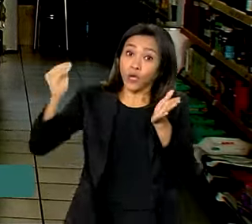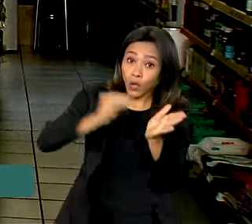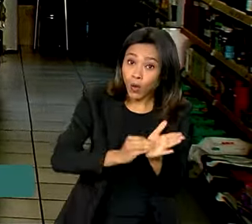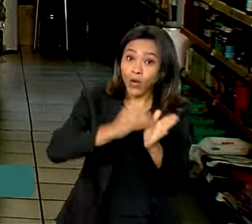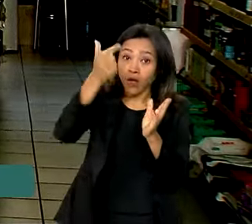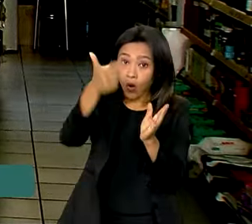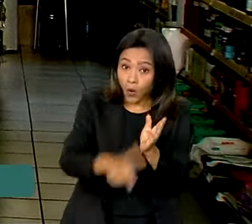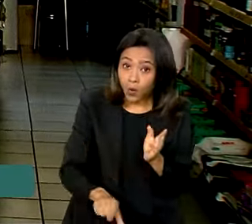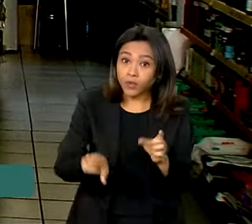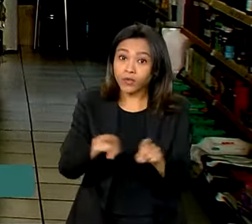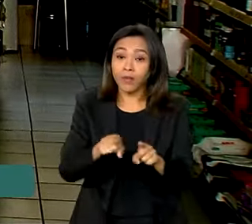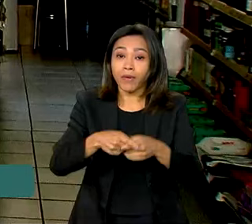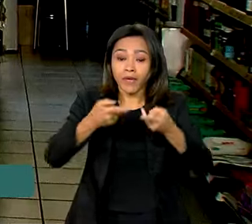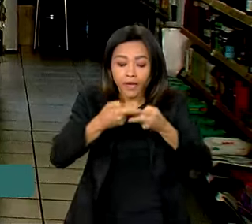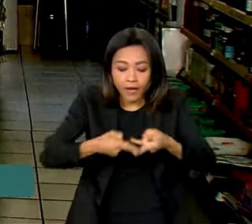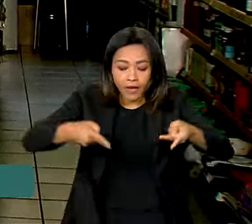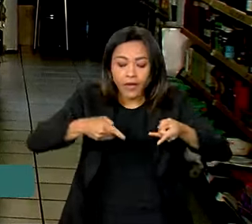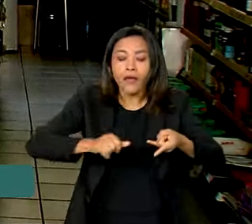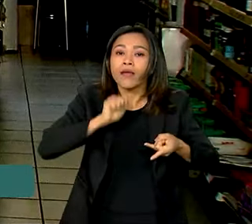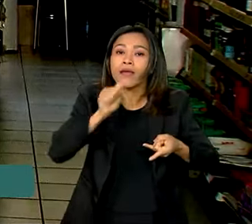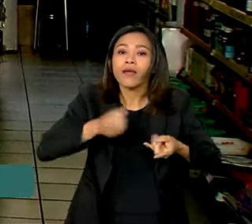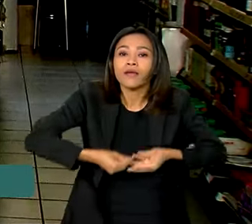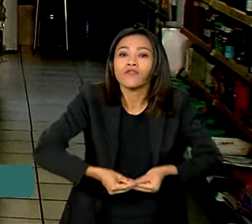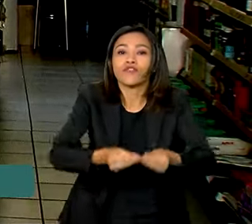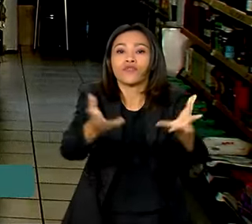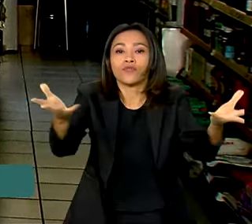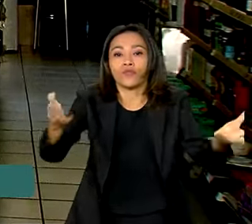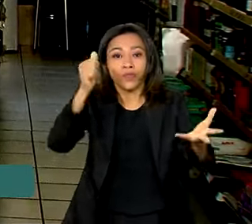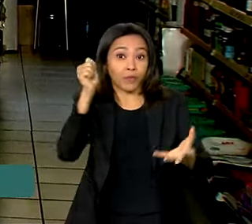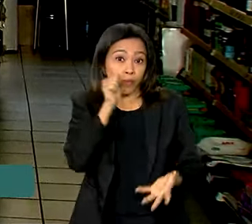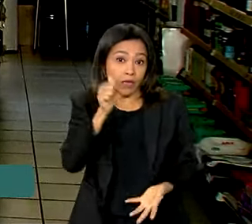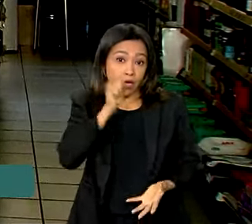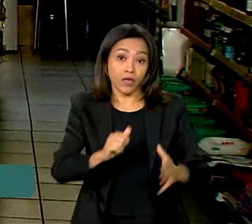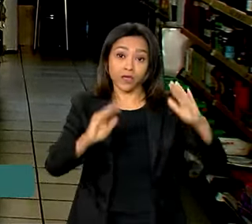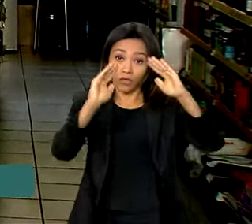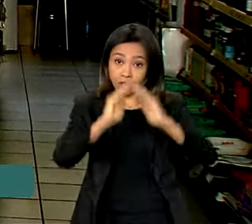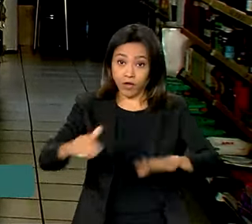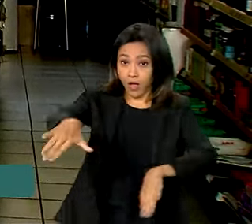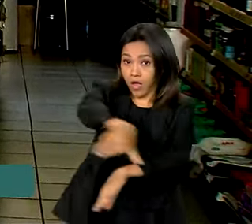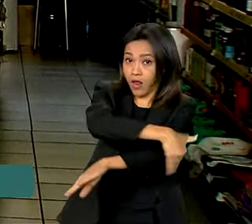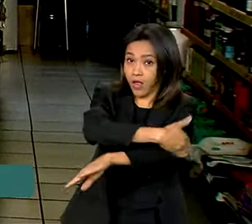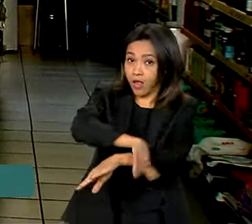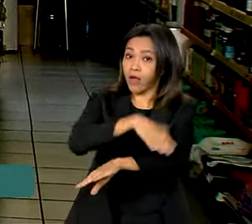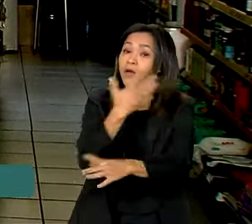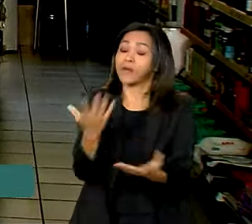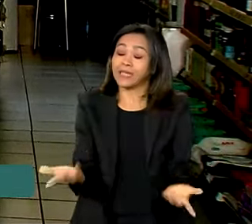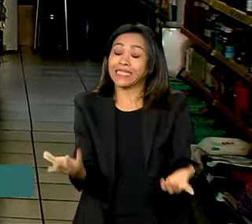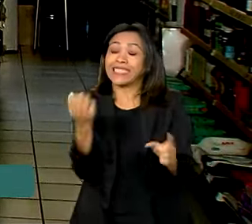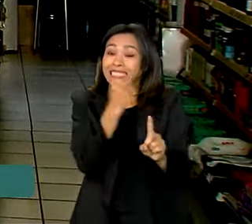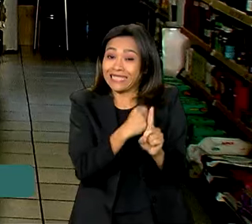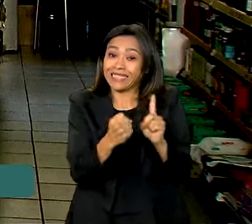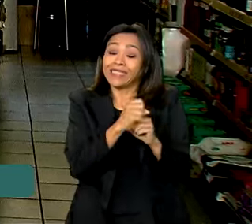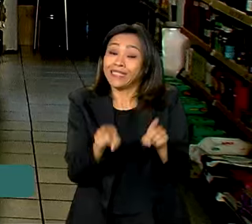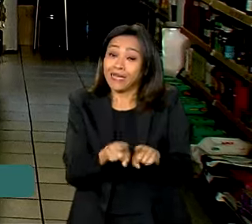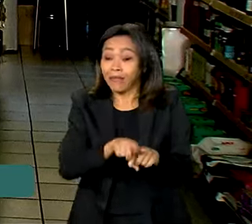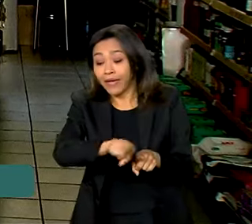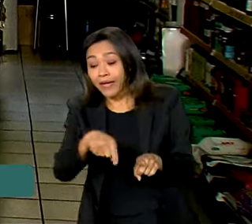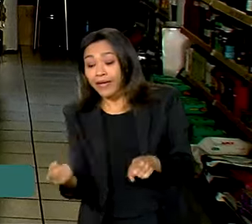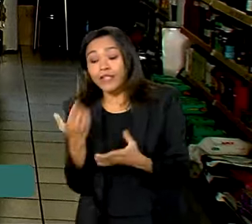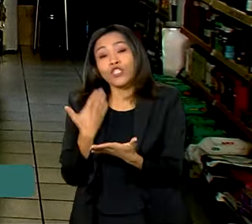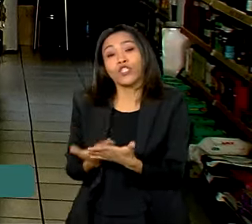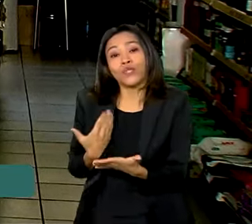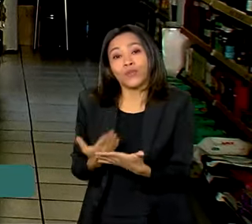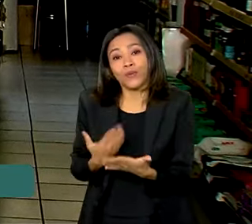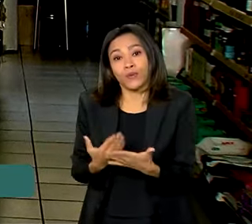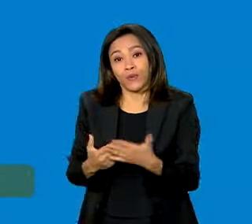a distribuição de absorventes para mulheres em situação de vulnerabilidade social e estudantes da rede